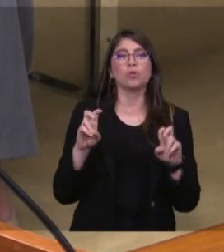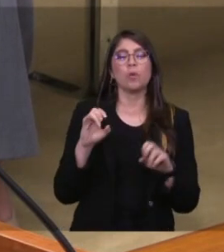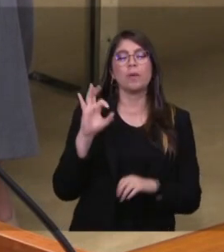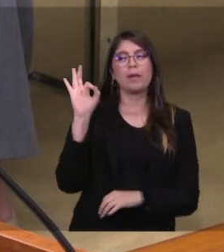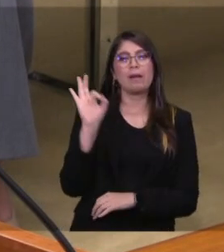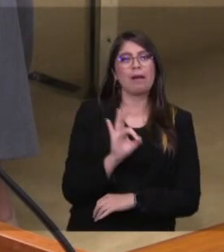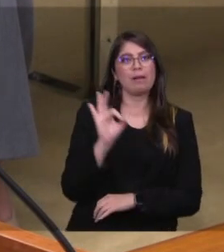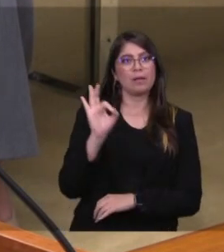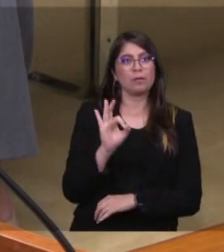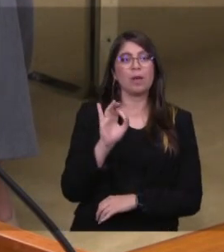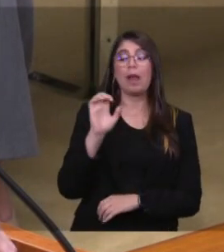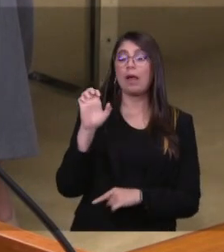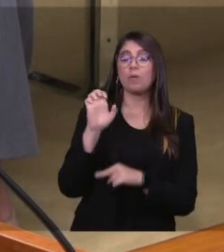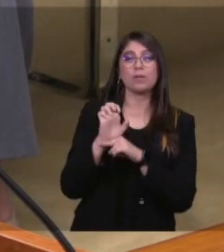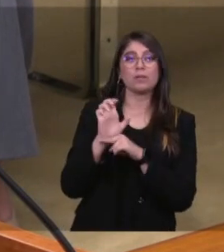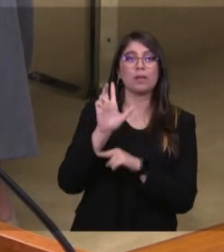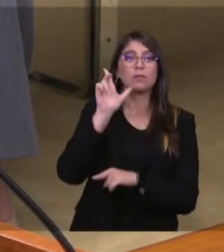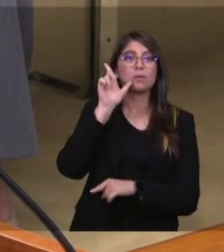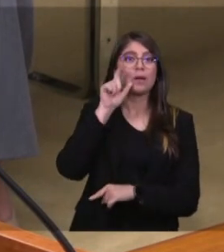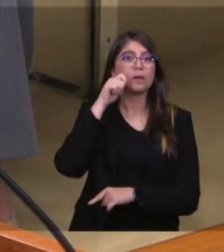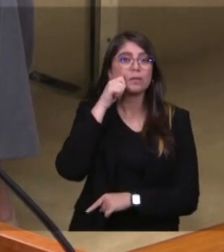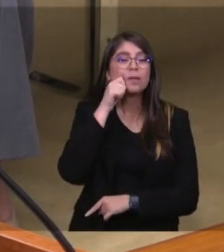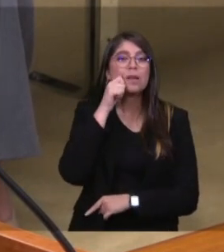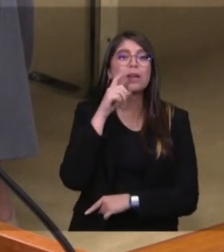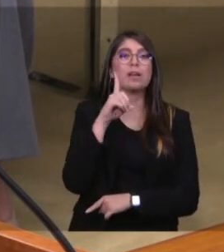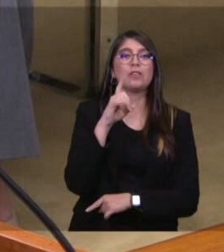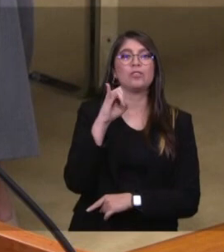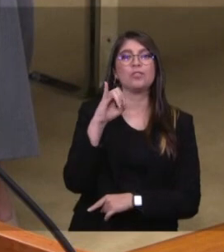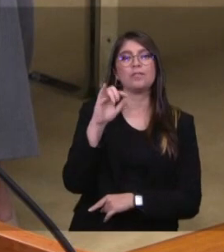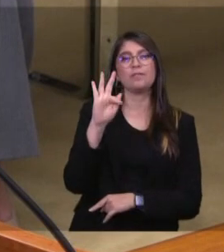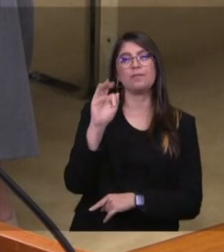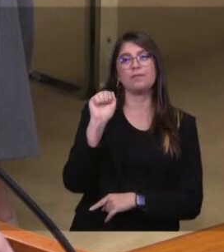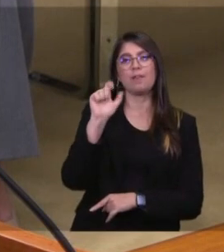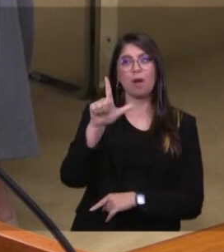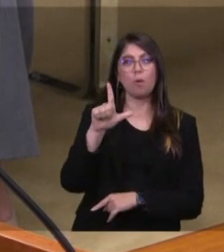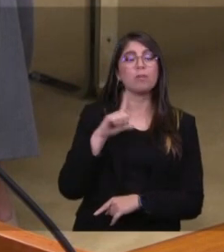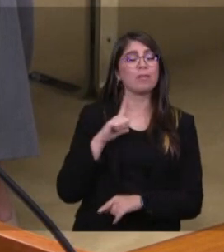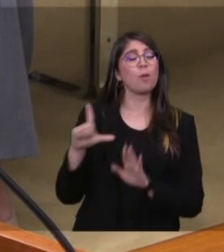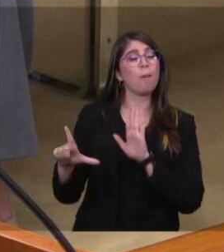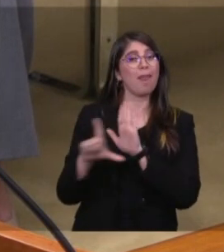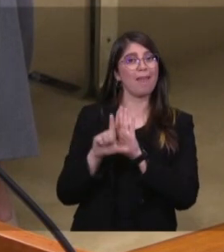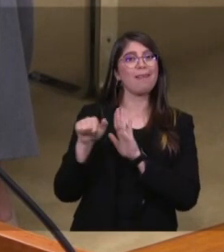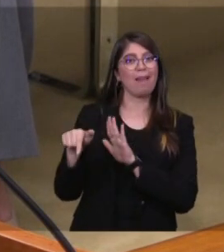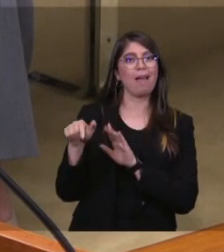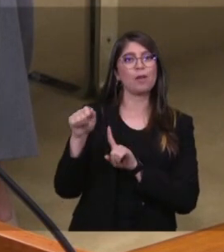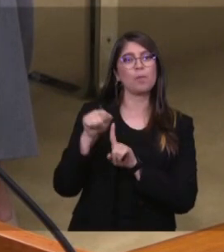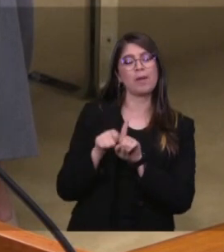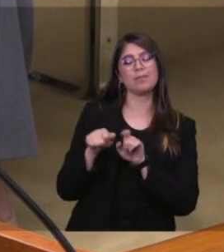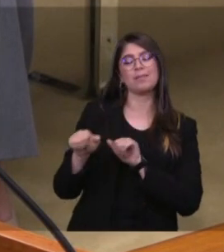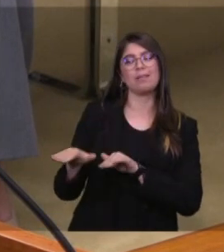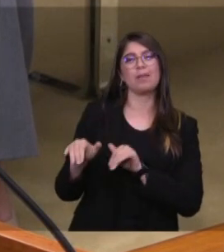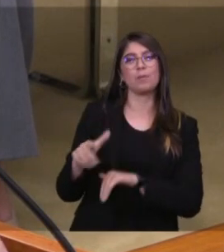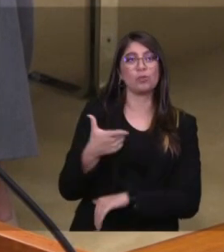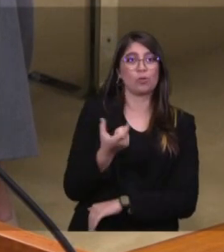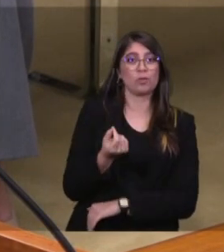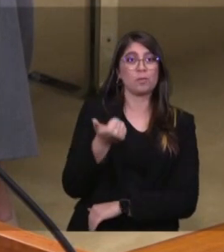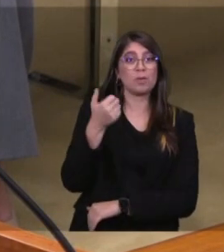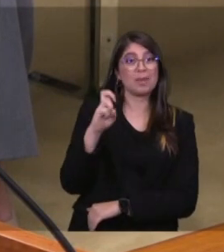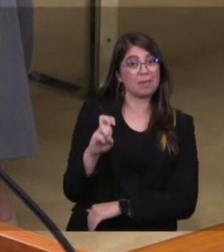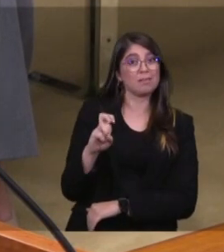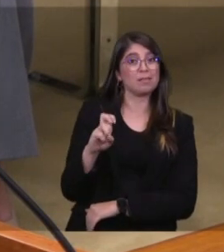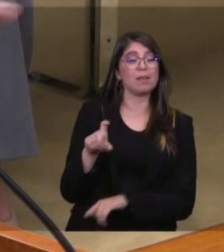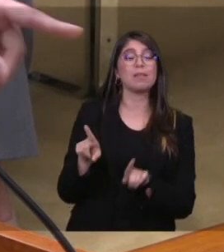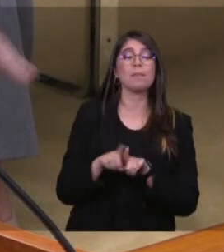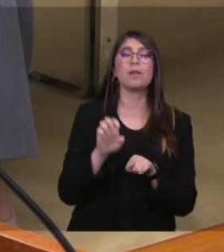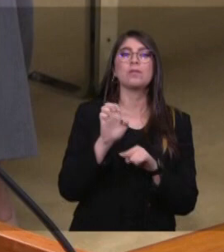Estado de Alagoas instituiu o DIFAL por meio da Lei 7.734, de setembro de 2015. O Estado do